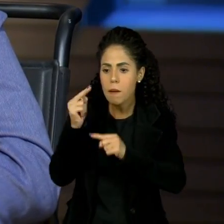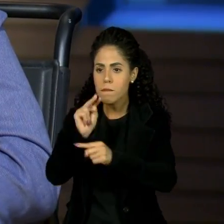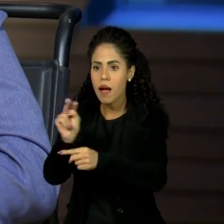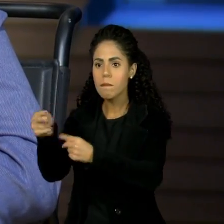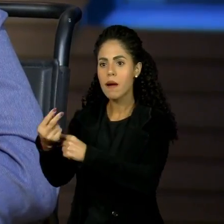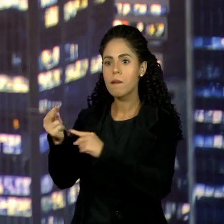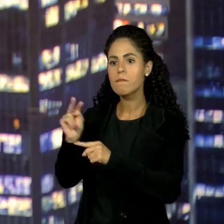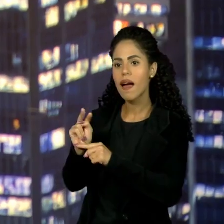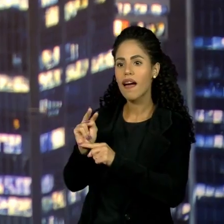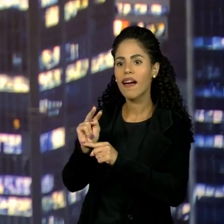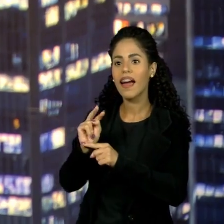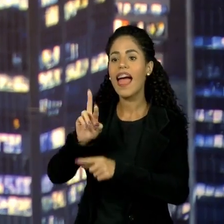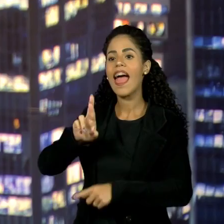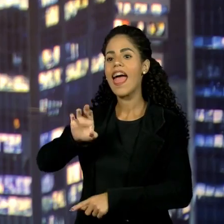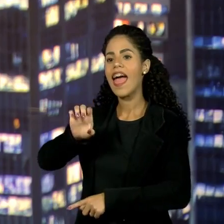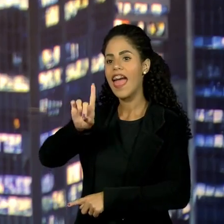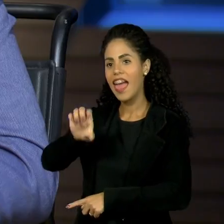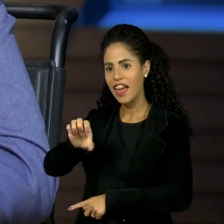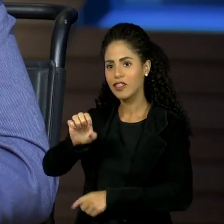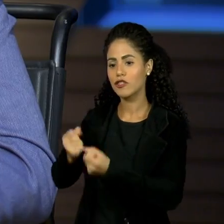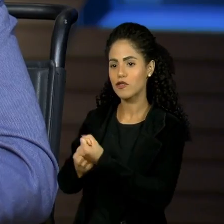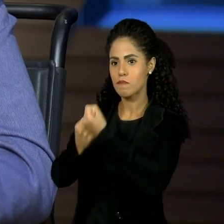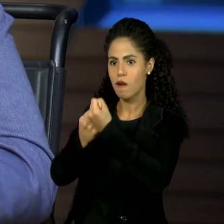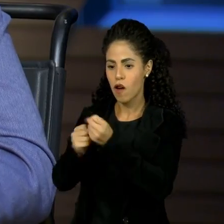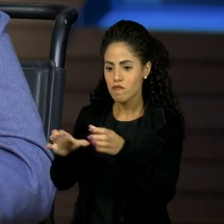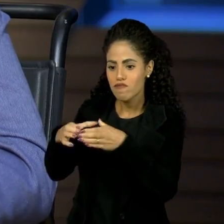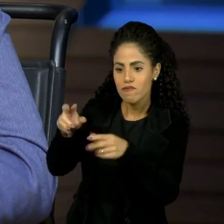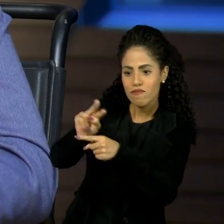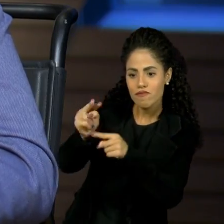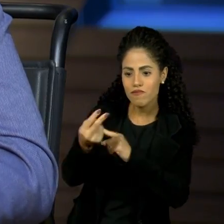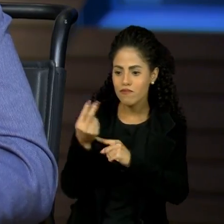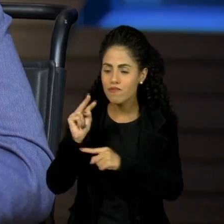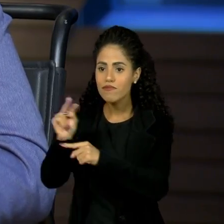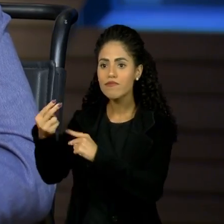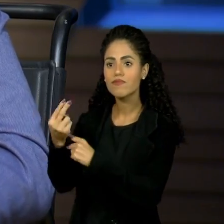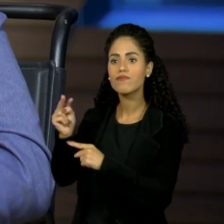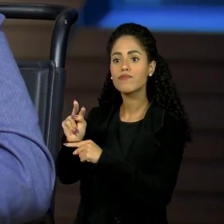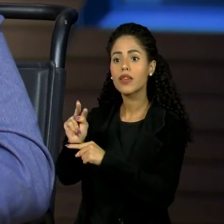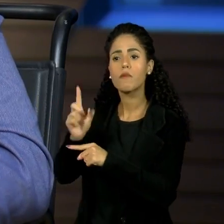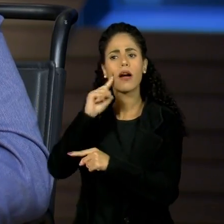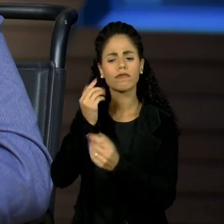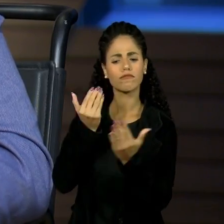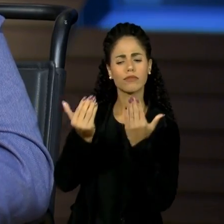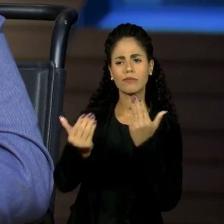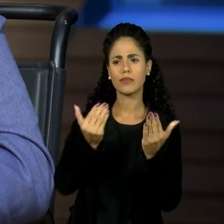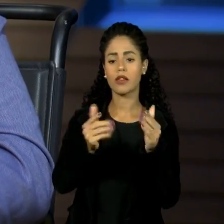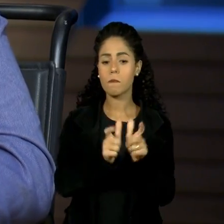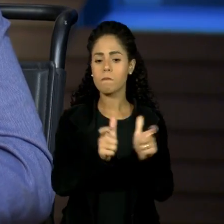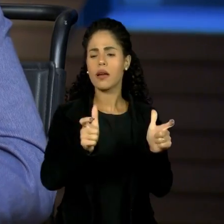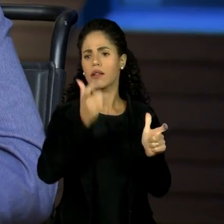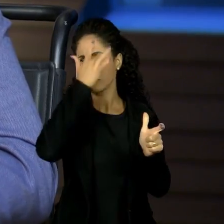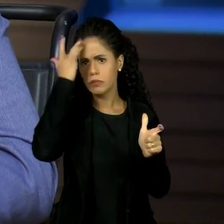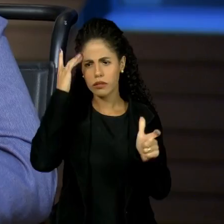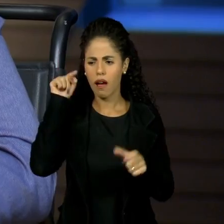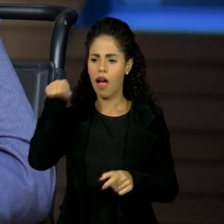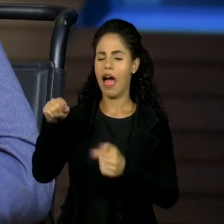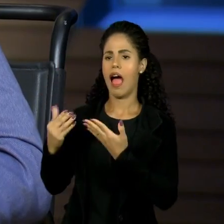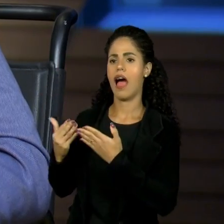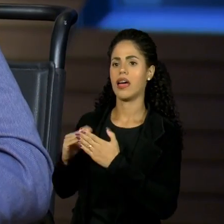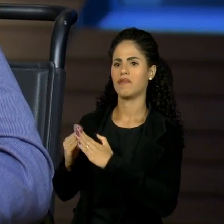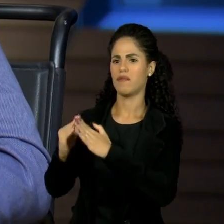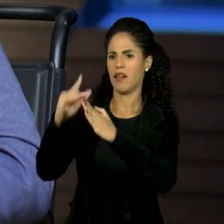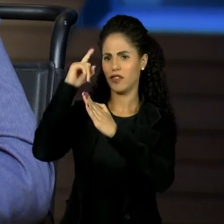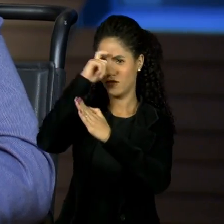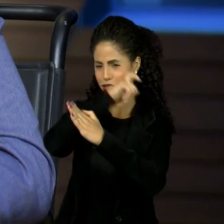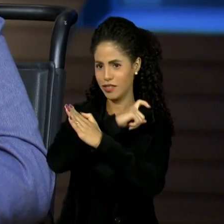foi construída. Eu queria fazer uma breve comparação. As pessoas, na grande maioria, acham que na favela isso é muito mais